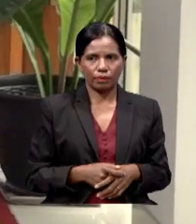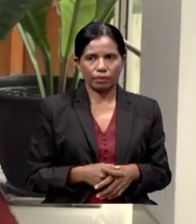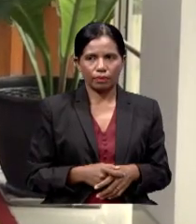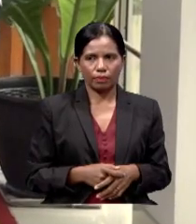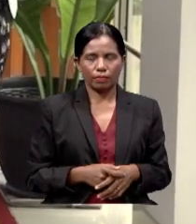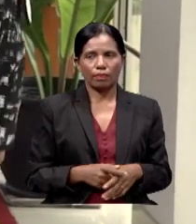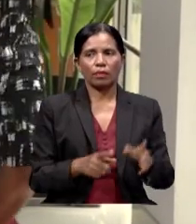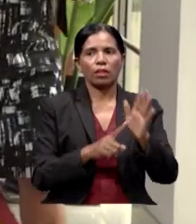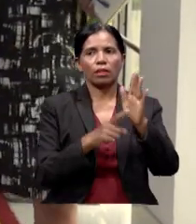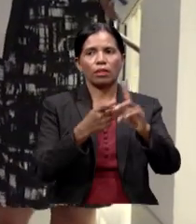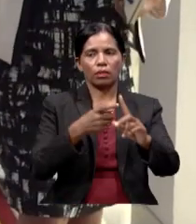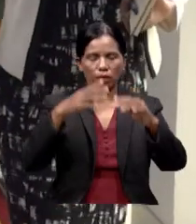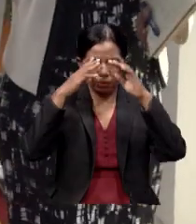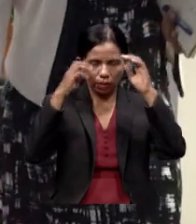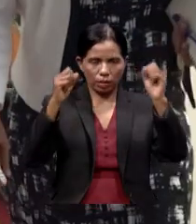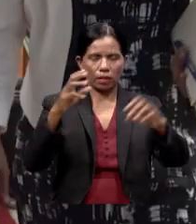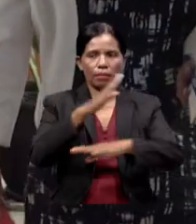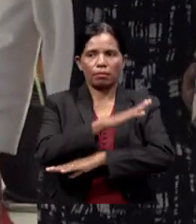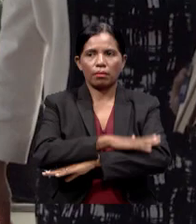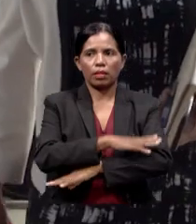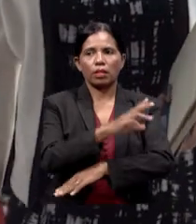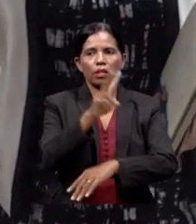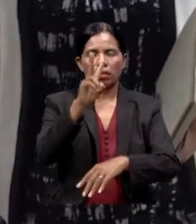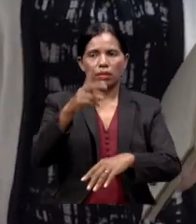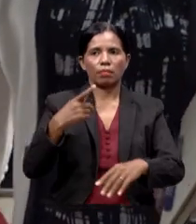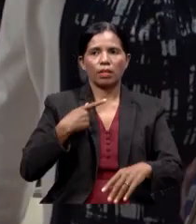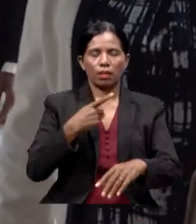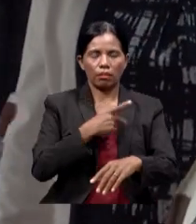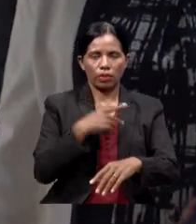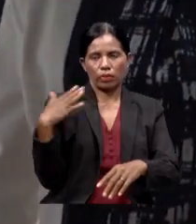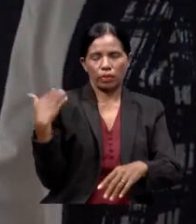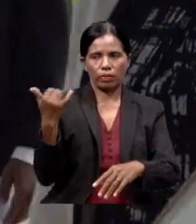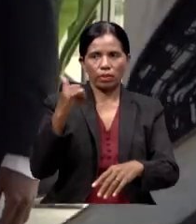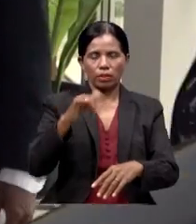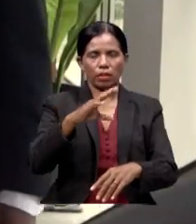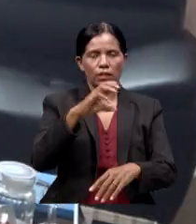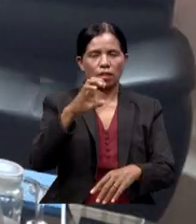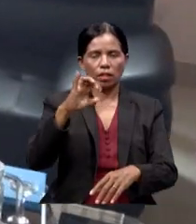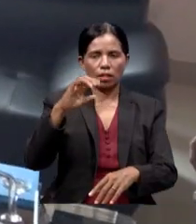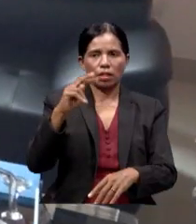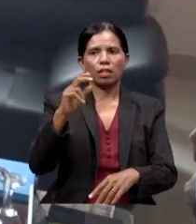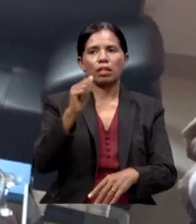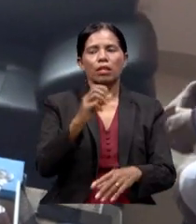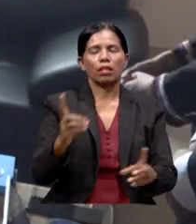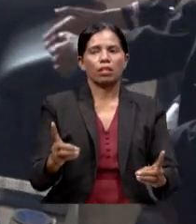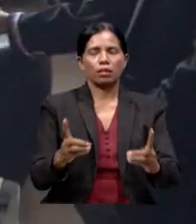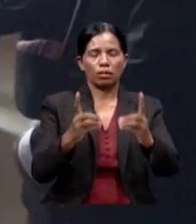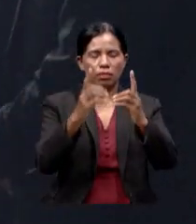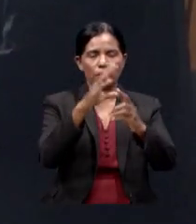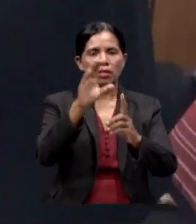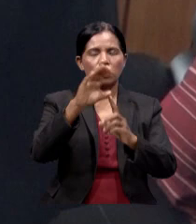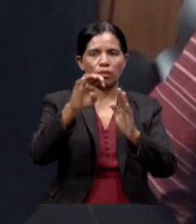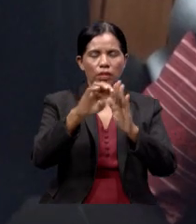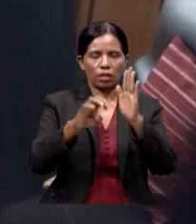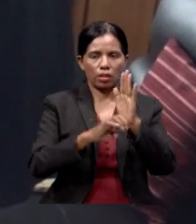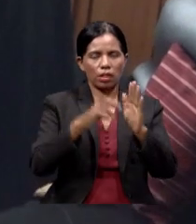Lia Hirakne, atou-se presidente de mesa plenária da rua Parlamento Fensai, Celina Soares Franklin, Rafaena Soromalo, José Festaro,